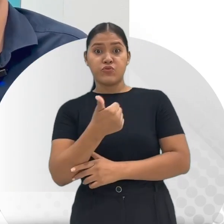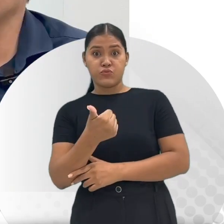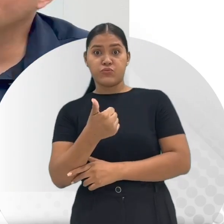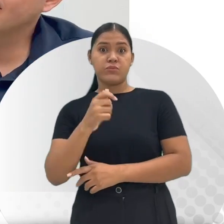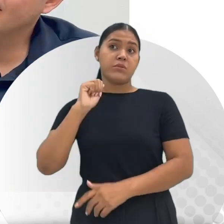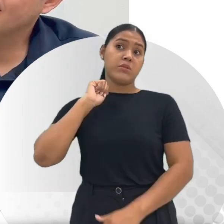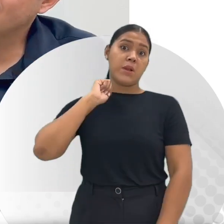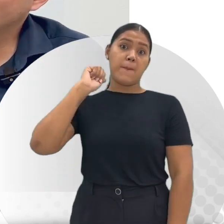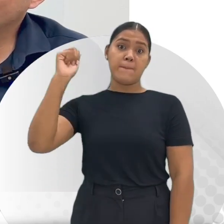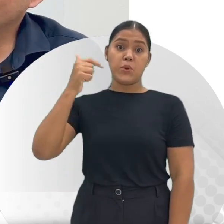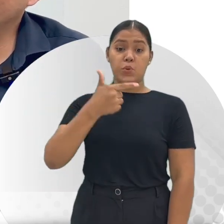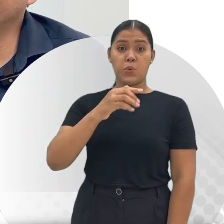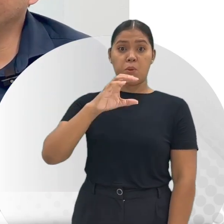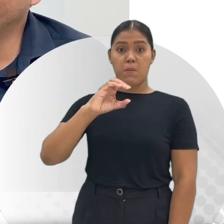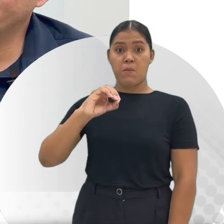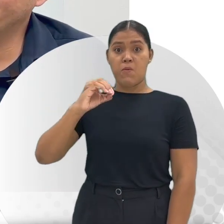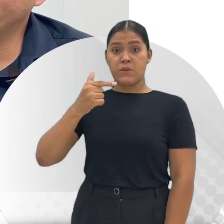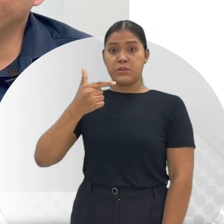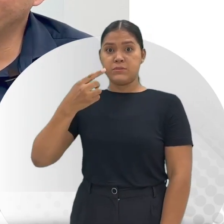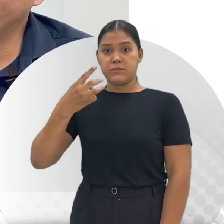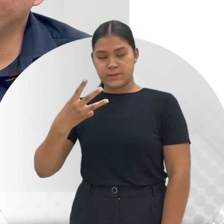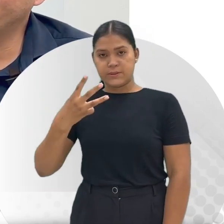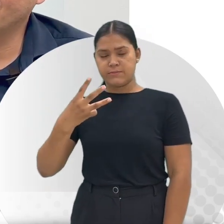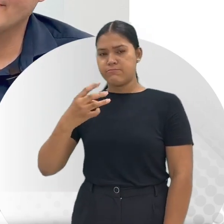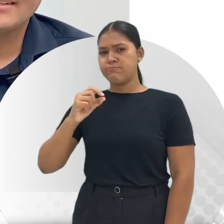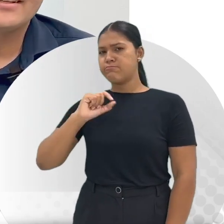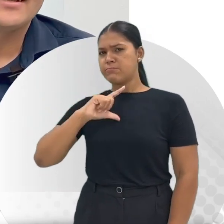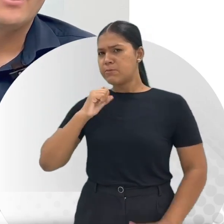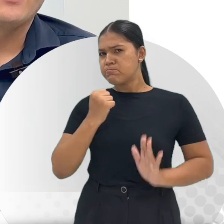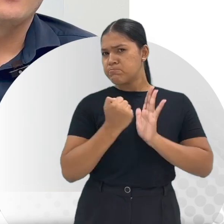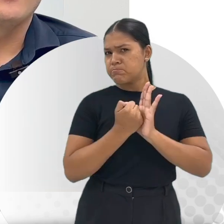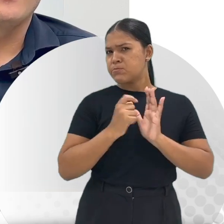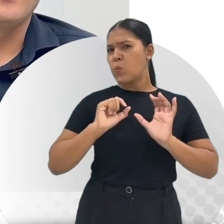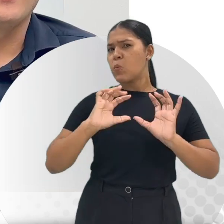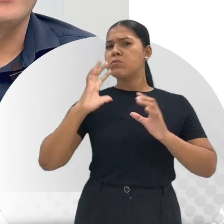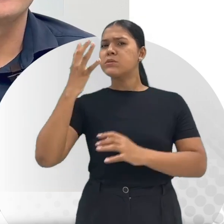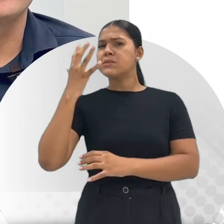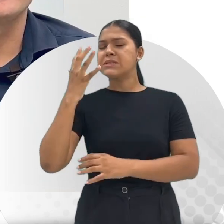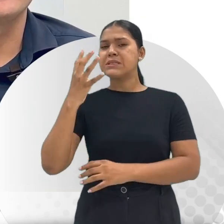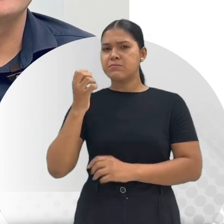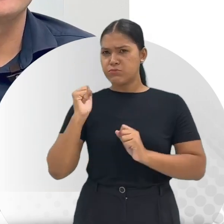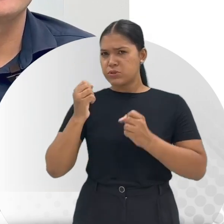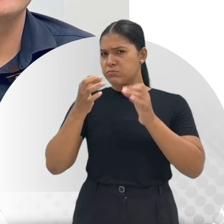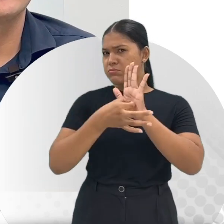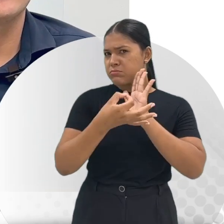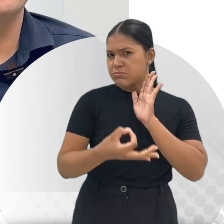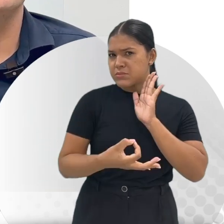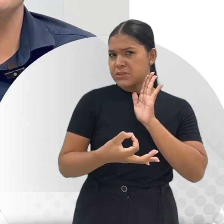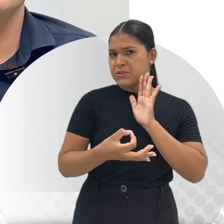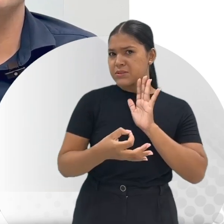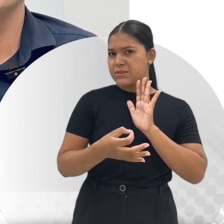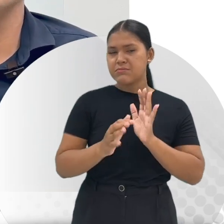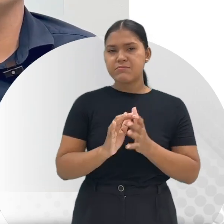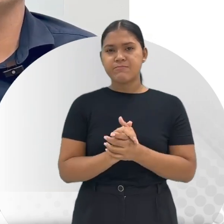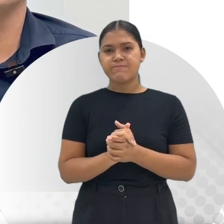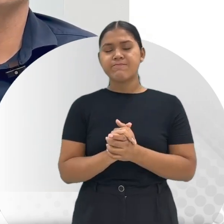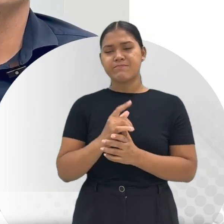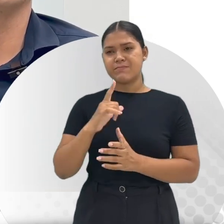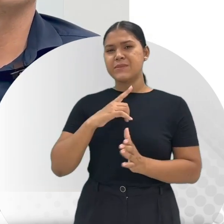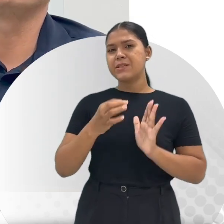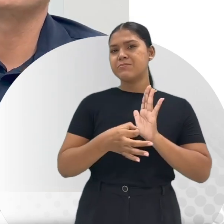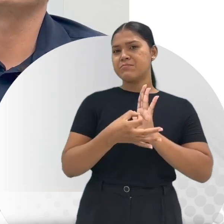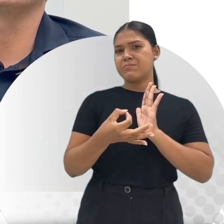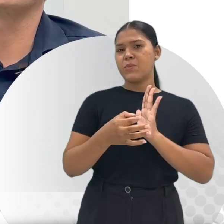2023. Eita. Tem algum significado? Você pode comentar ou prefere não comentar? Tem um significado, não tem